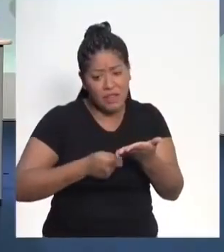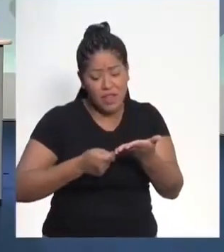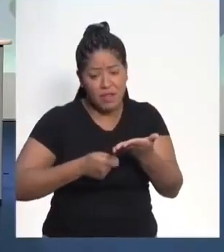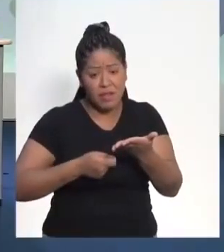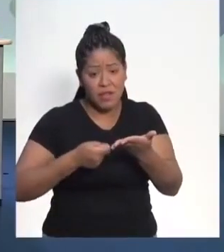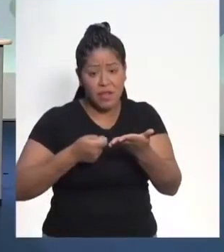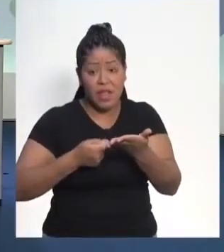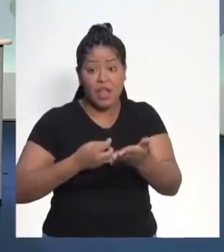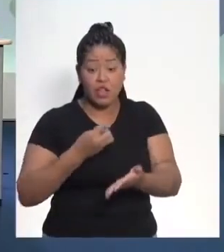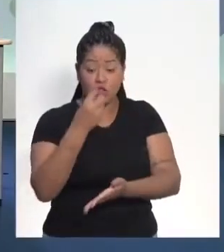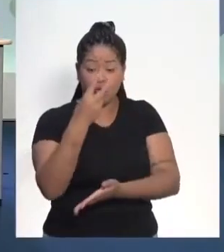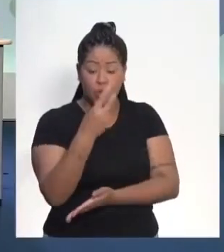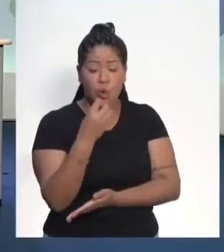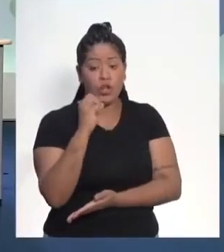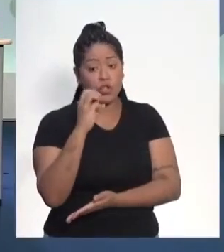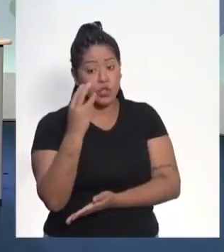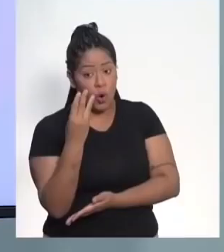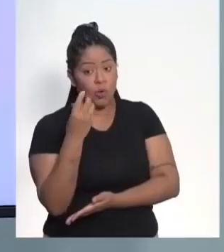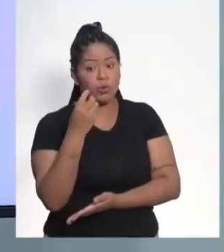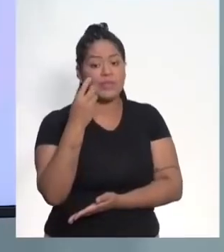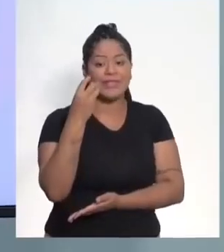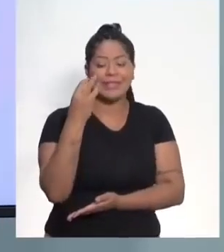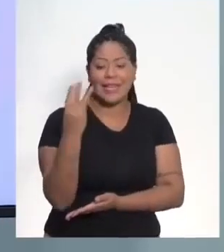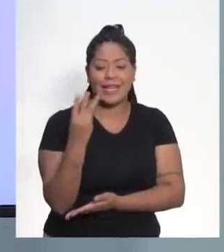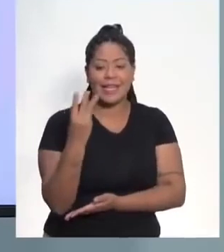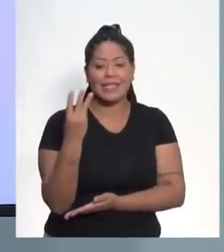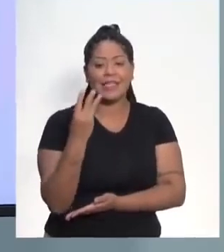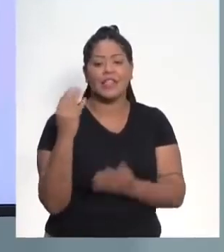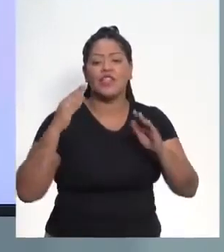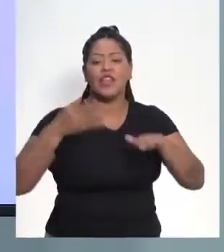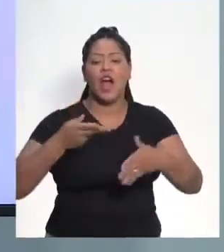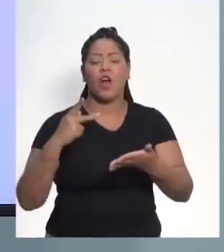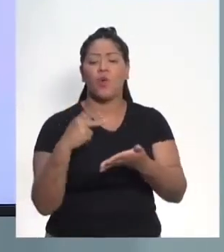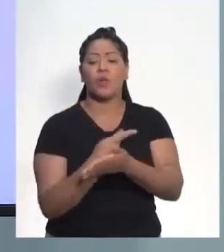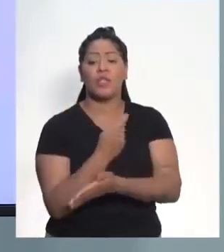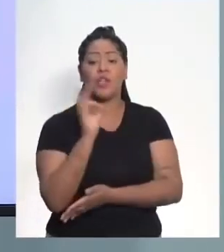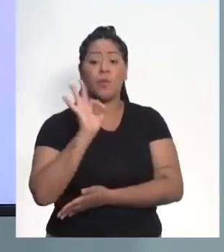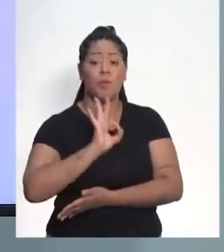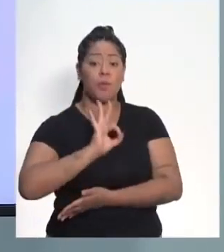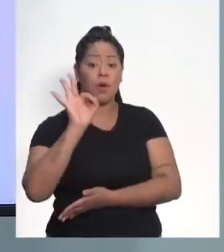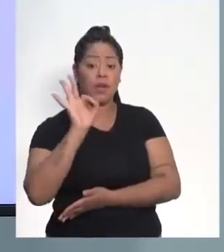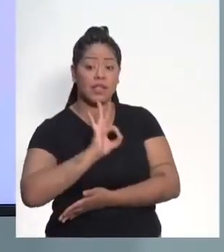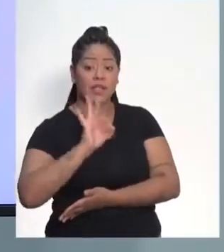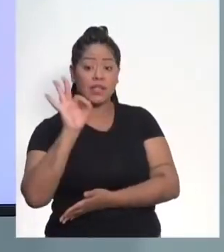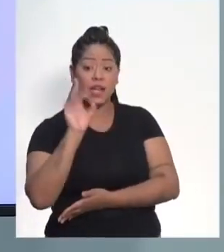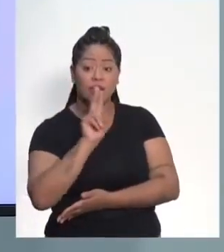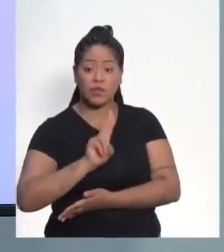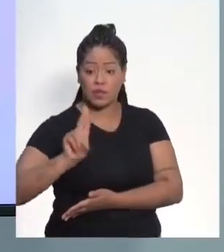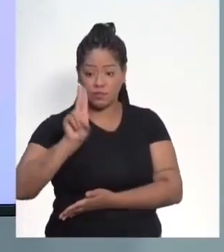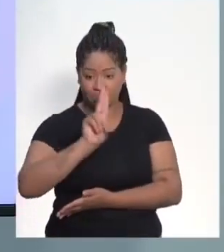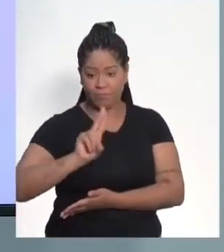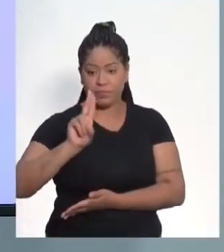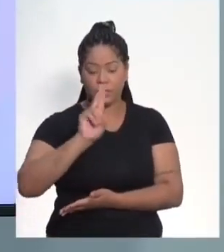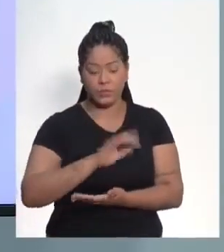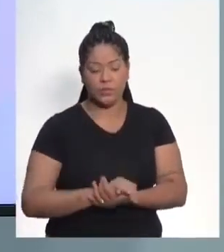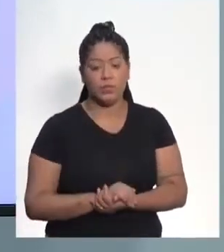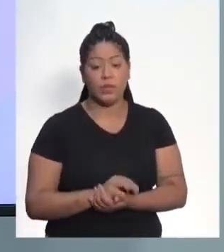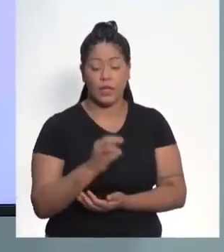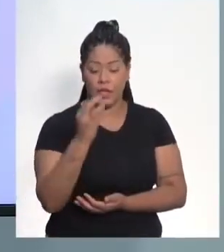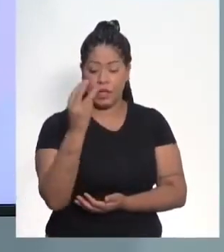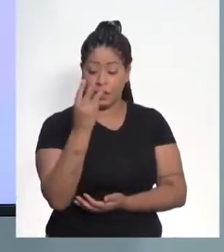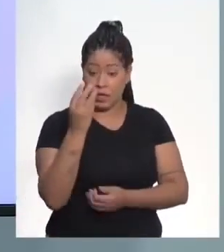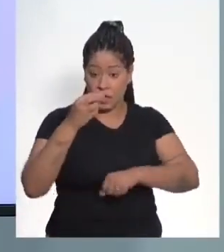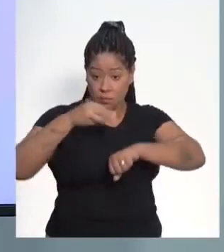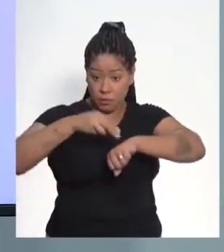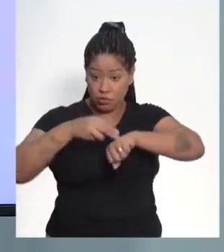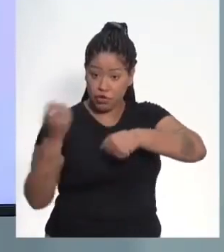menos aí umas 2 ou 3 situações cotidianas que sugiram aí a utilização de cálculos de porcentagem. 3 minutinhos, a